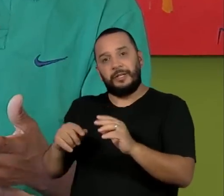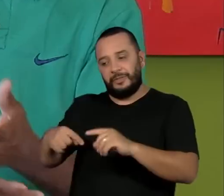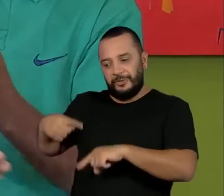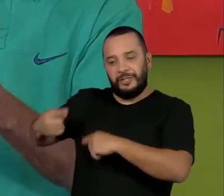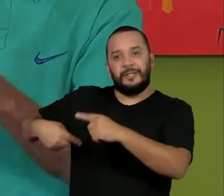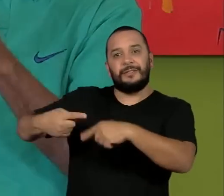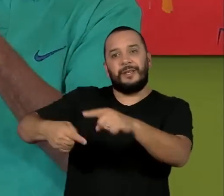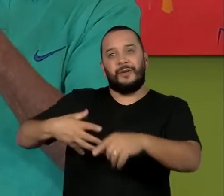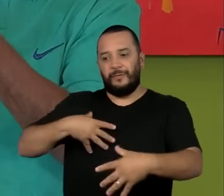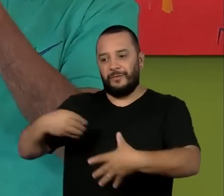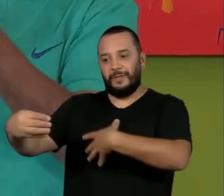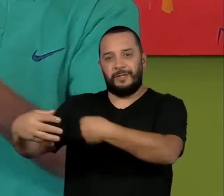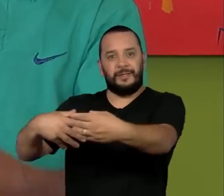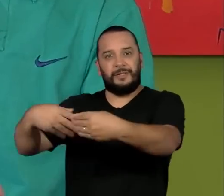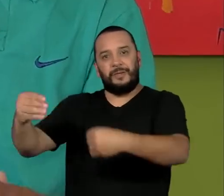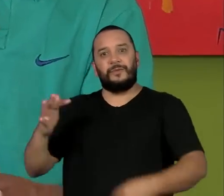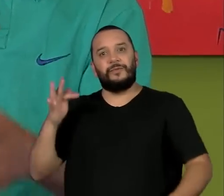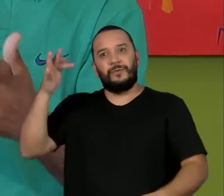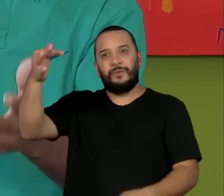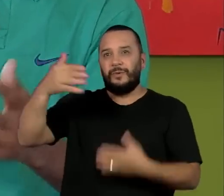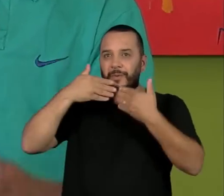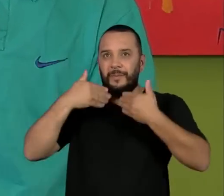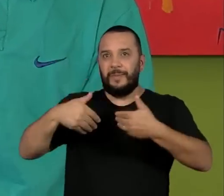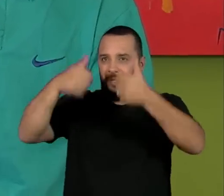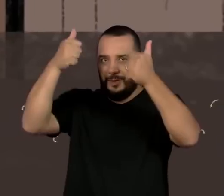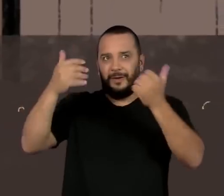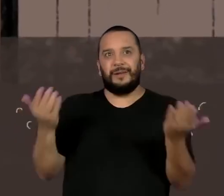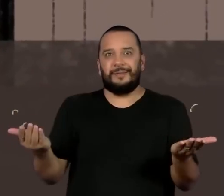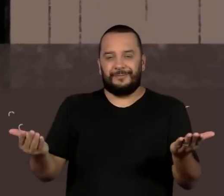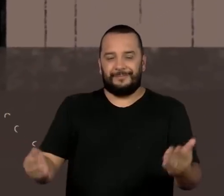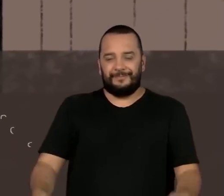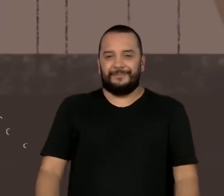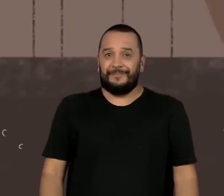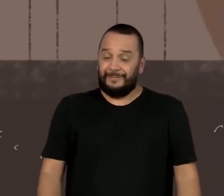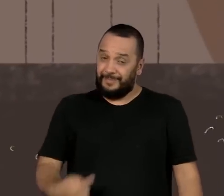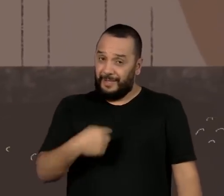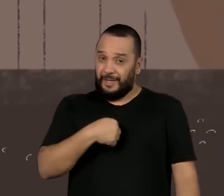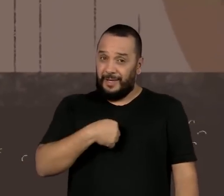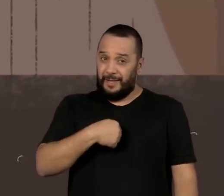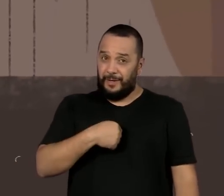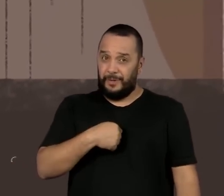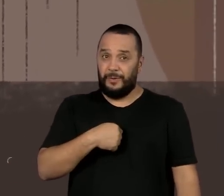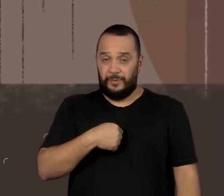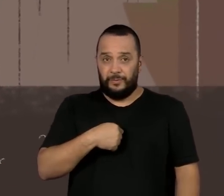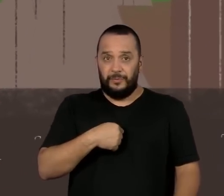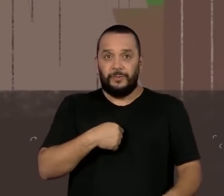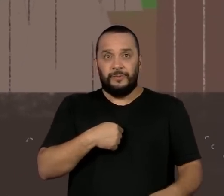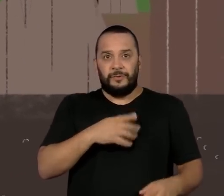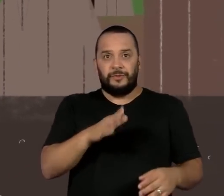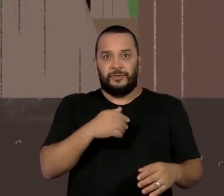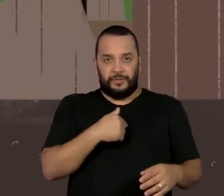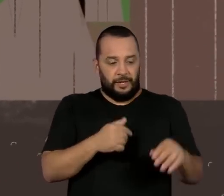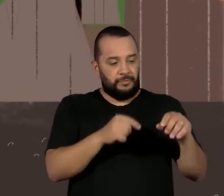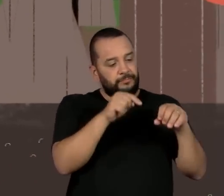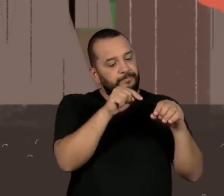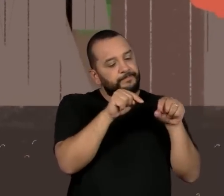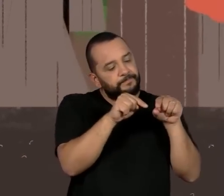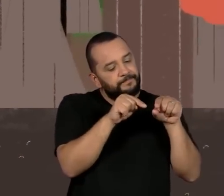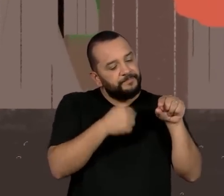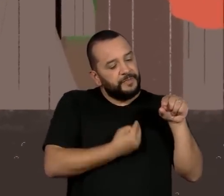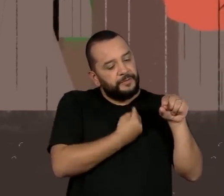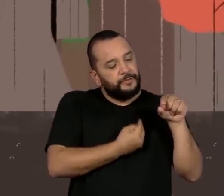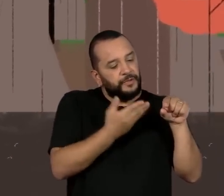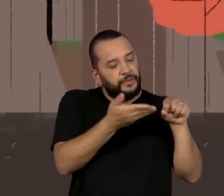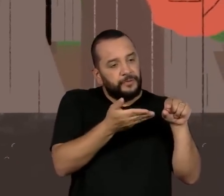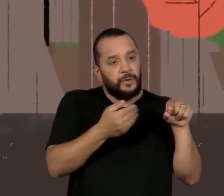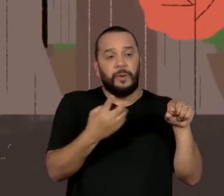100 anos, vai ver que nós deixamos melhor para ele do que está, né? Eu só existo porque os quilombolas conhecem